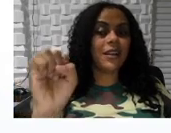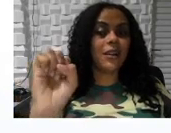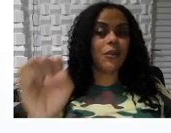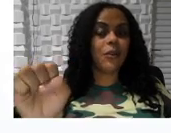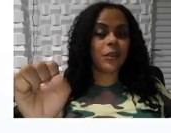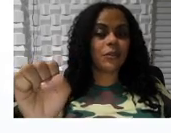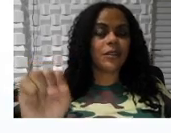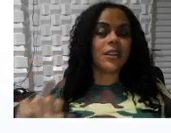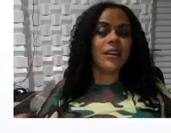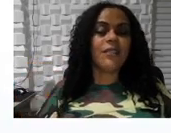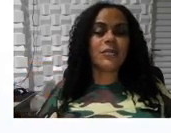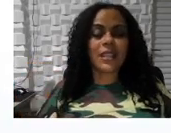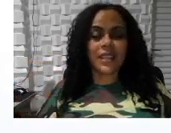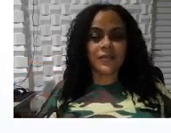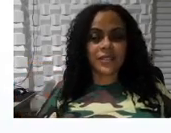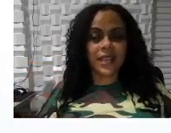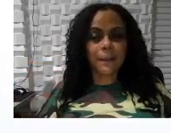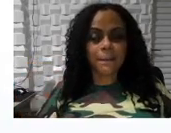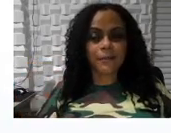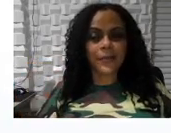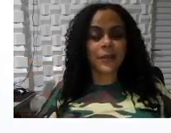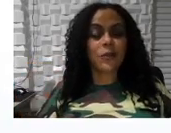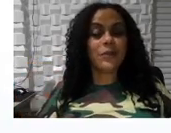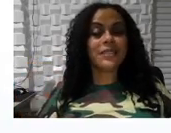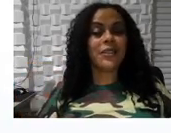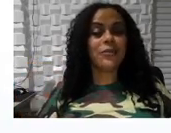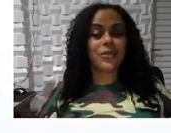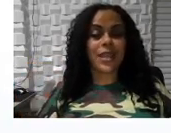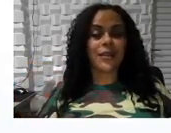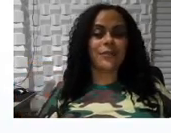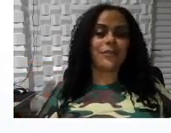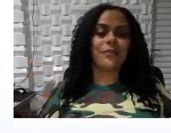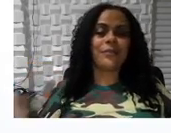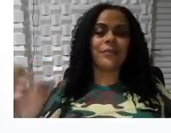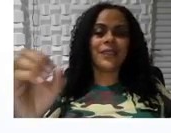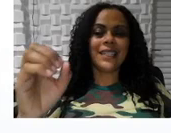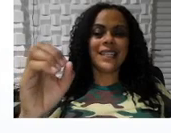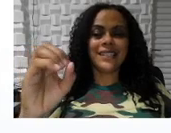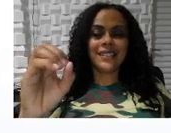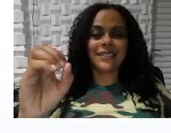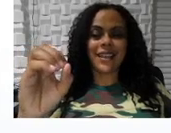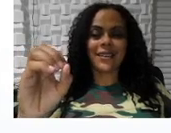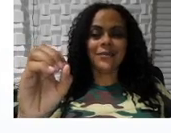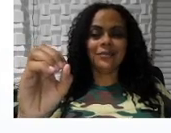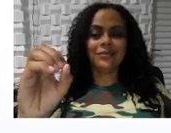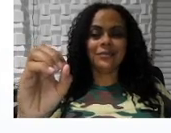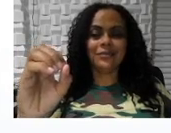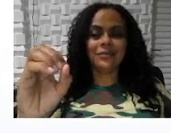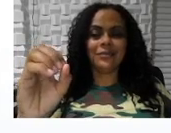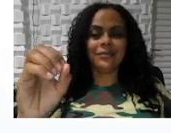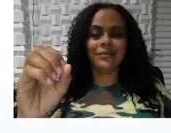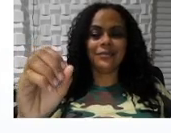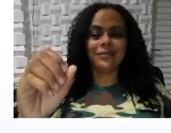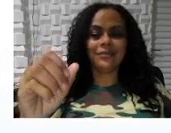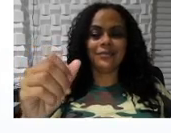8. Vamos lá revisar, começando do 0. 0,